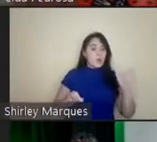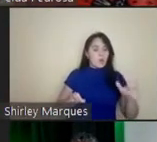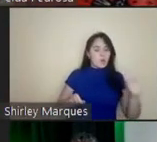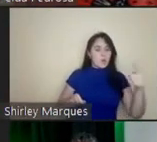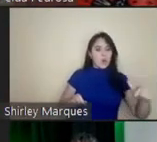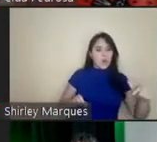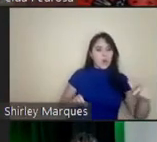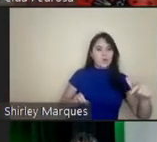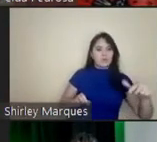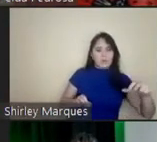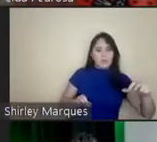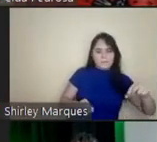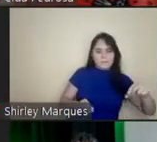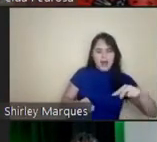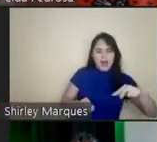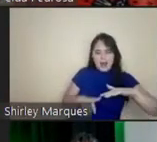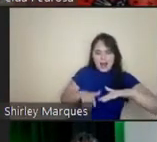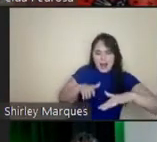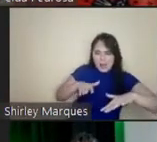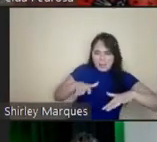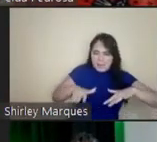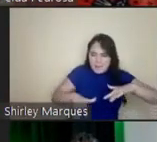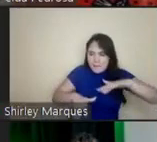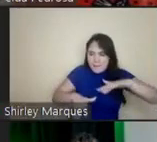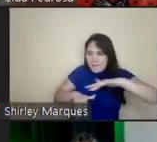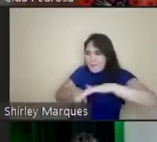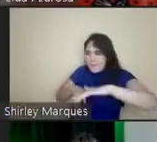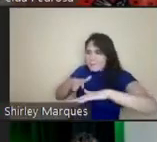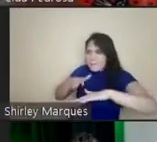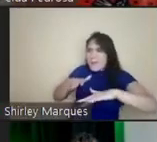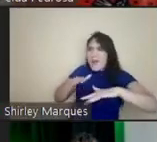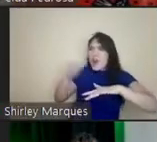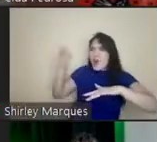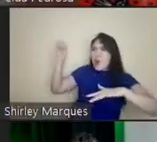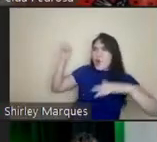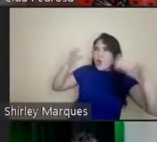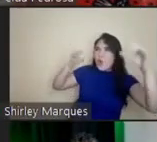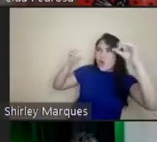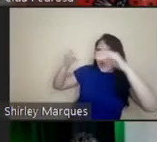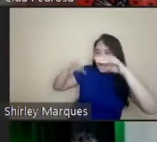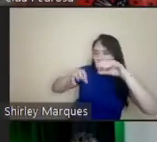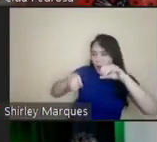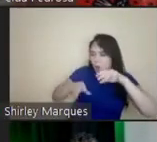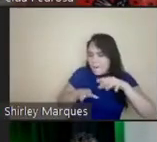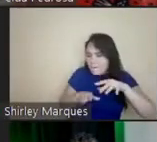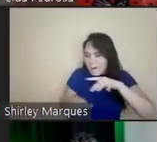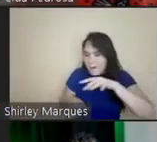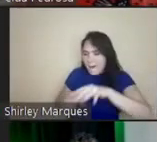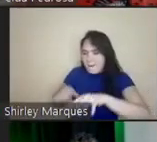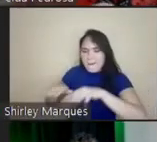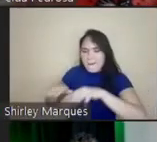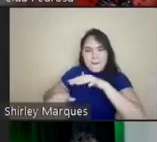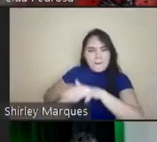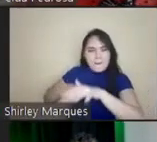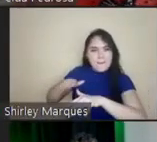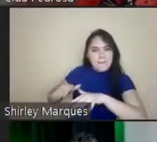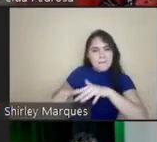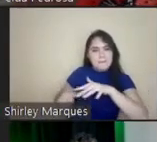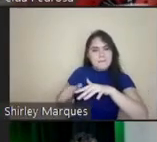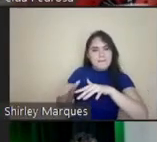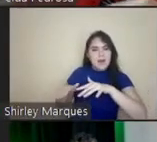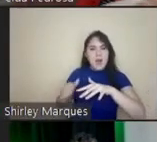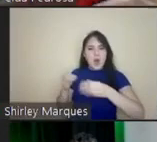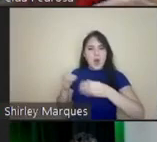são em câmera lenta. Vários feixes de luz saem dos corpos como linhas, retas e curvas, formando gráficos, mapeando as ações e